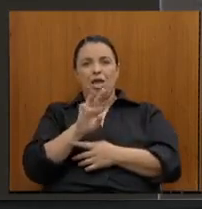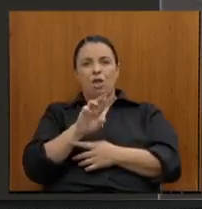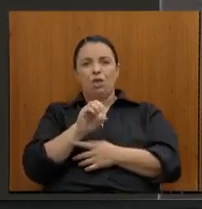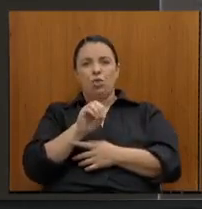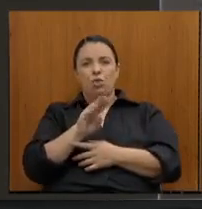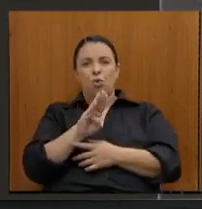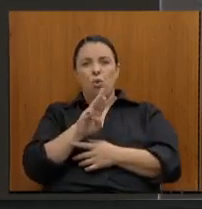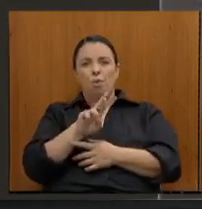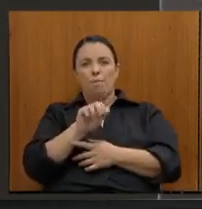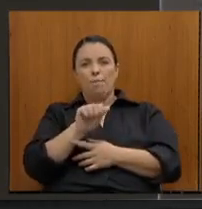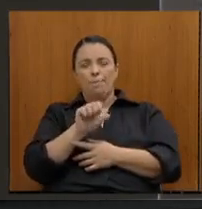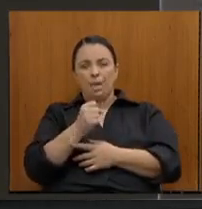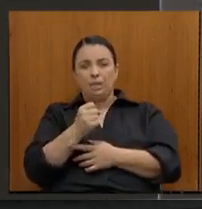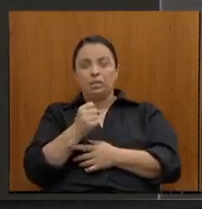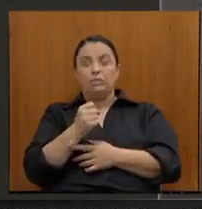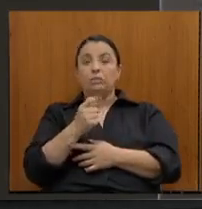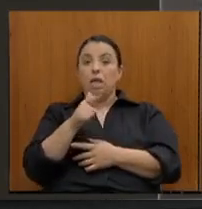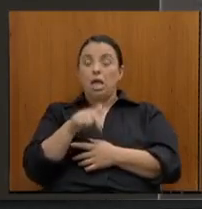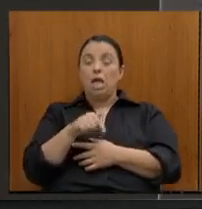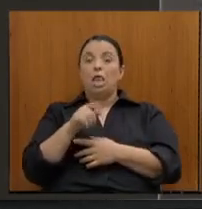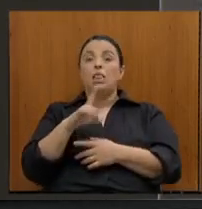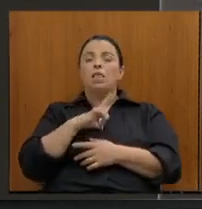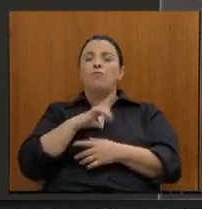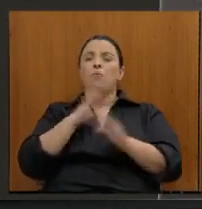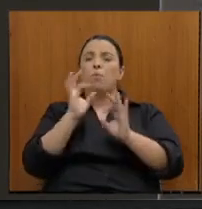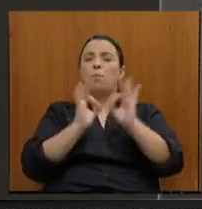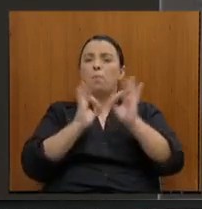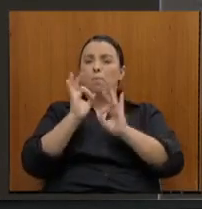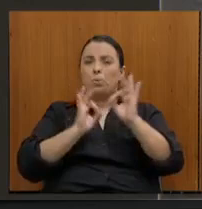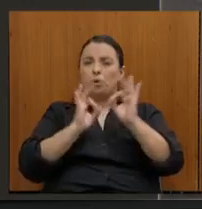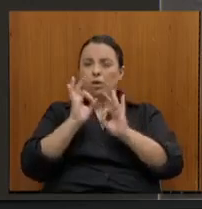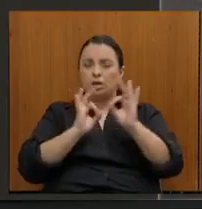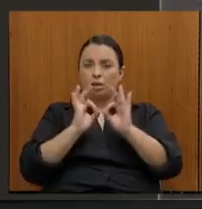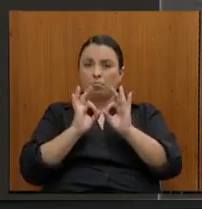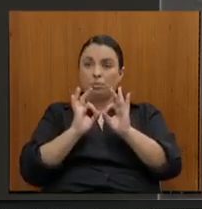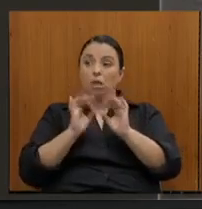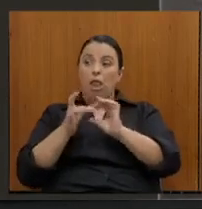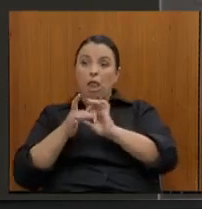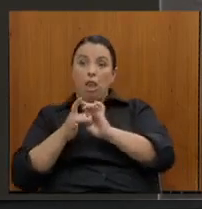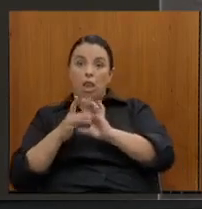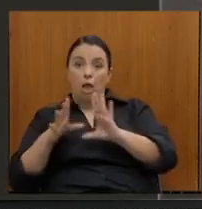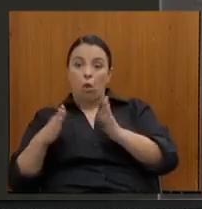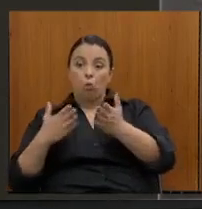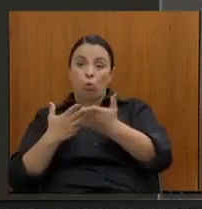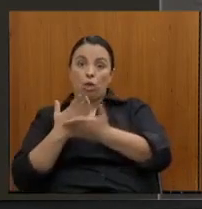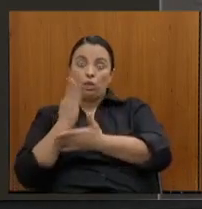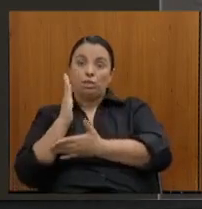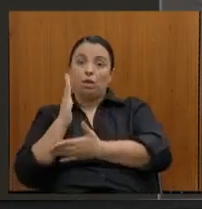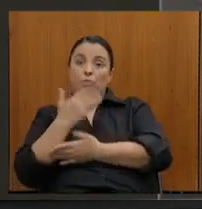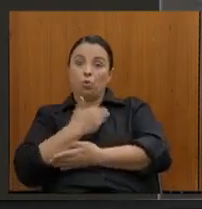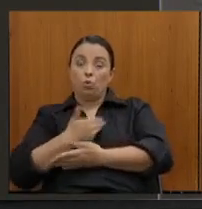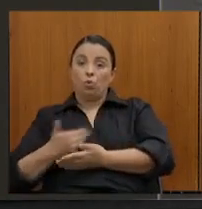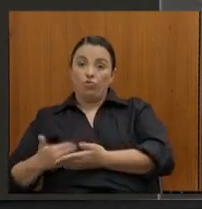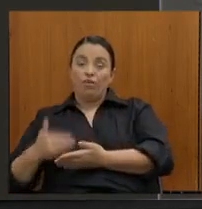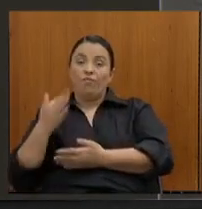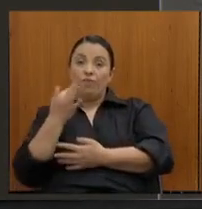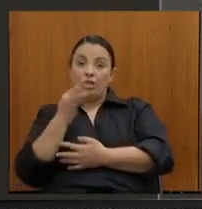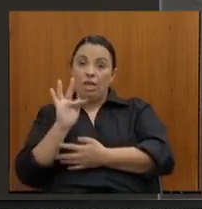como órgão do Governo Federal do proinfa com geração eólica